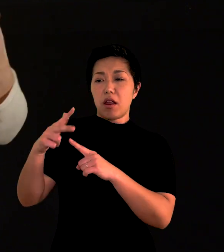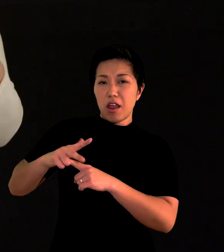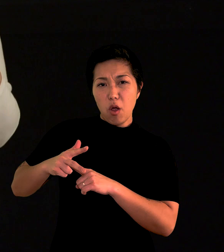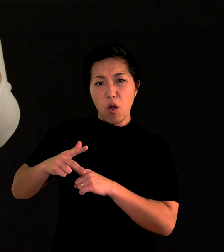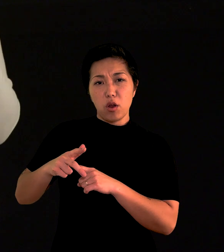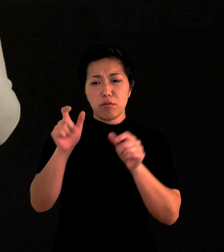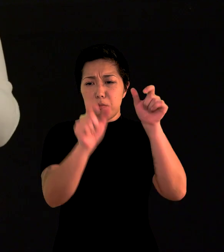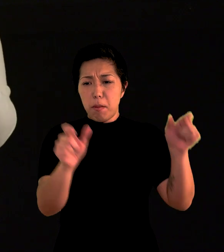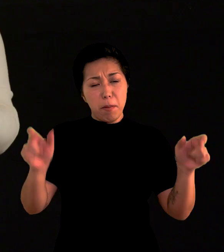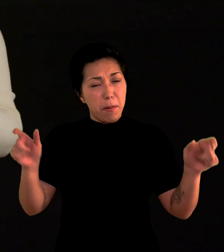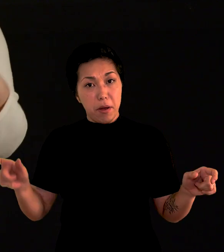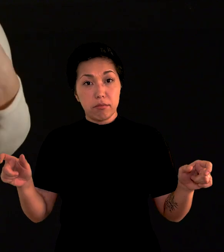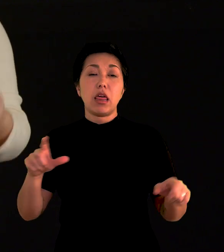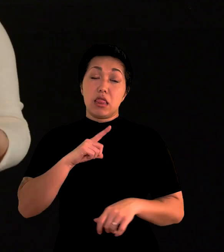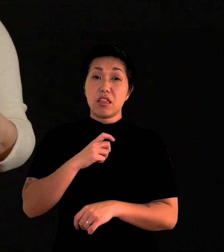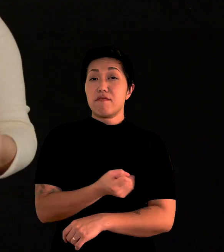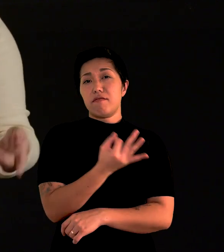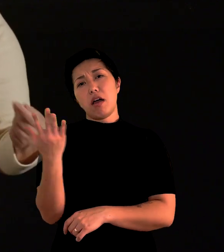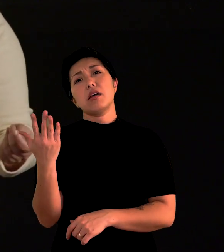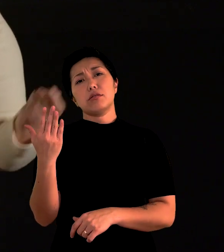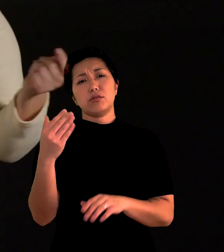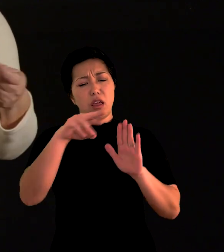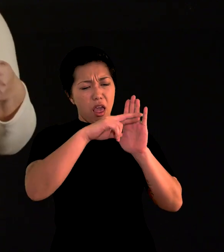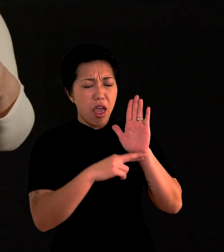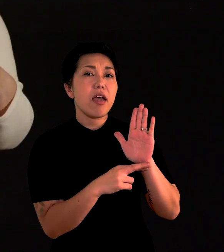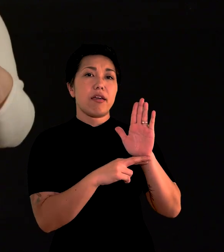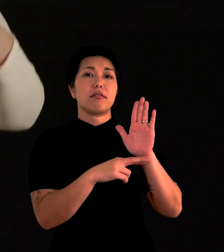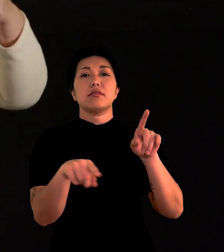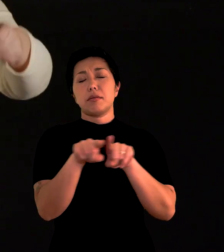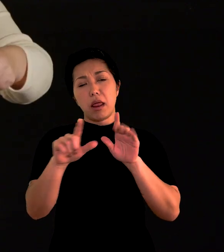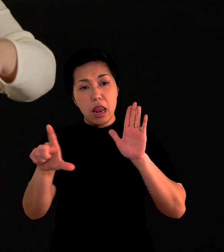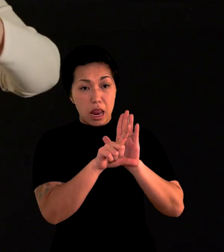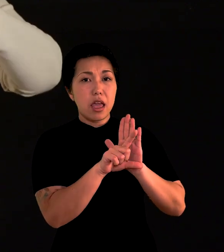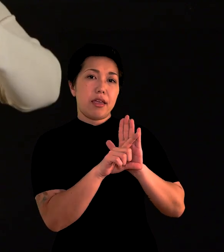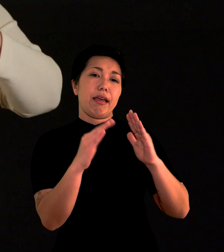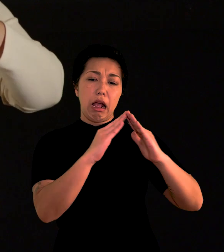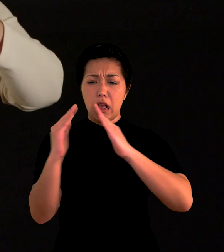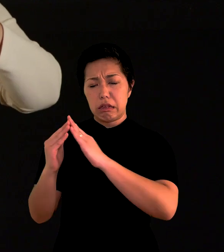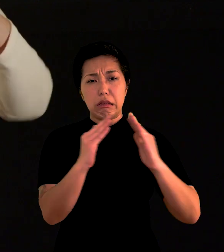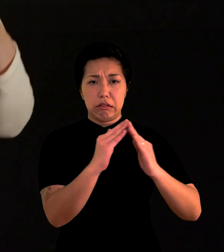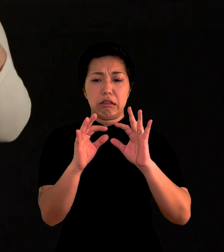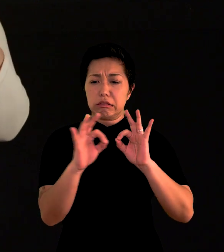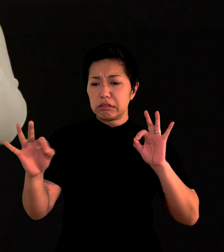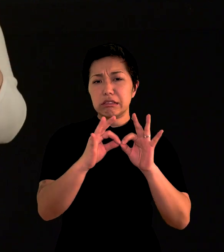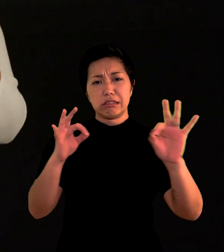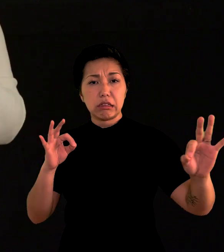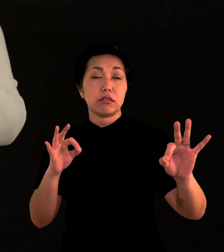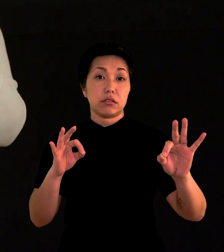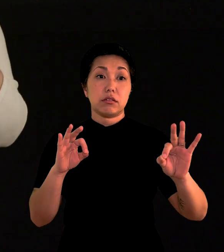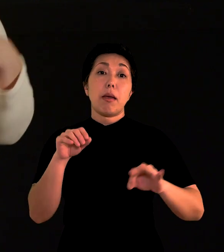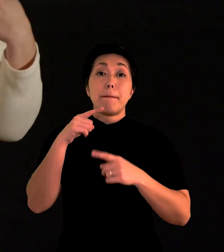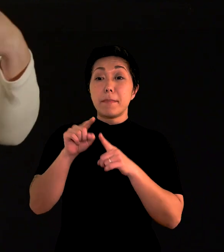tem, né, eu sei que existem vários parâmetros e leis sobre distanciamento da casa, porém, lá no